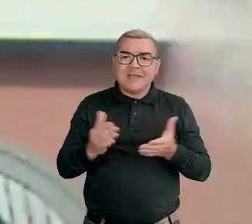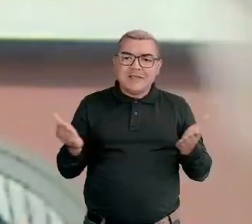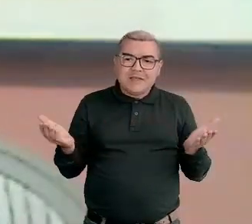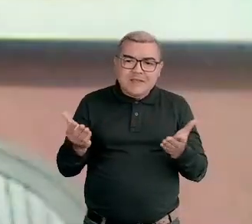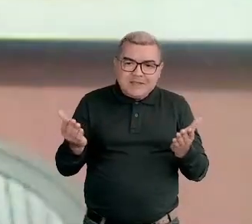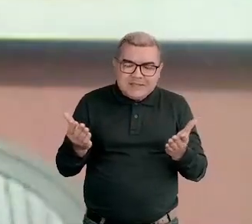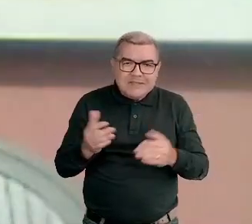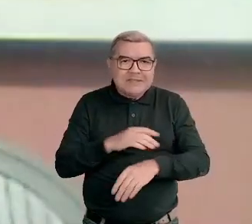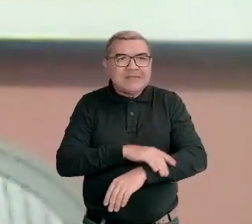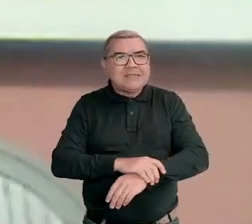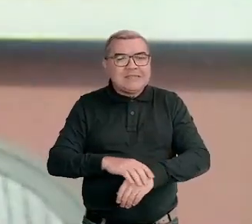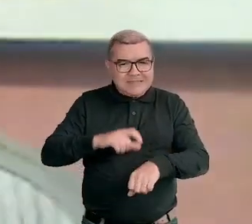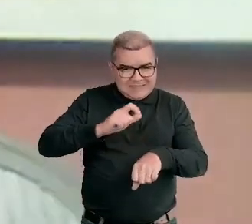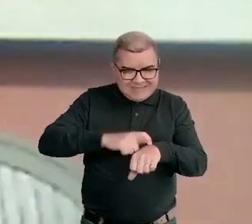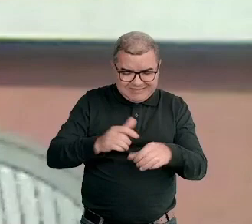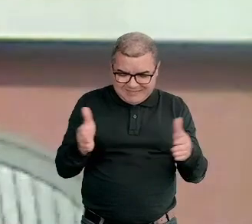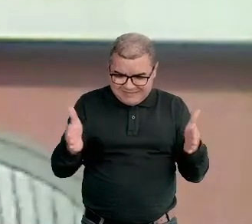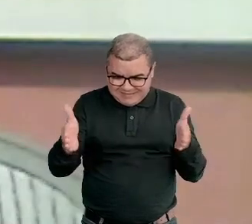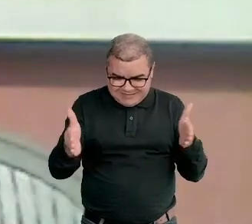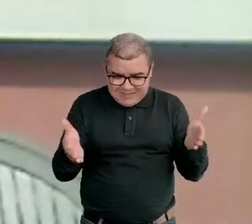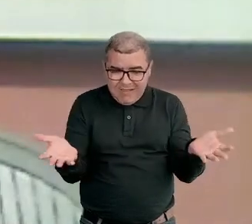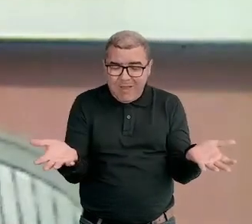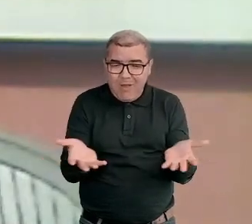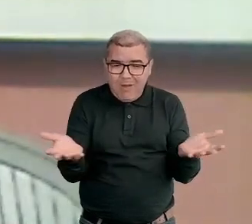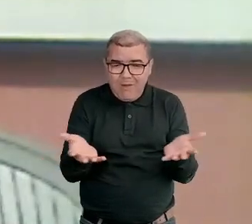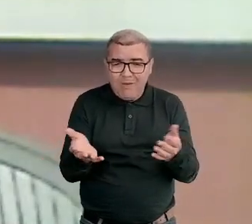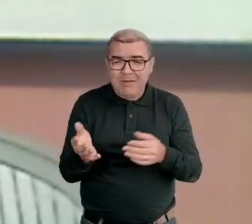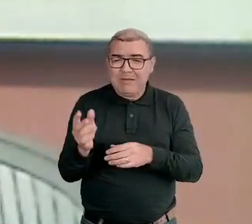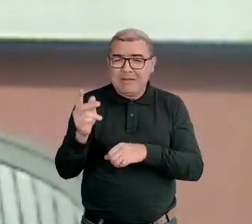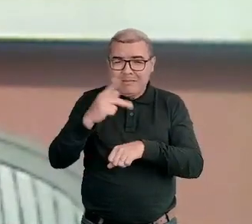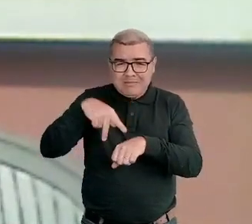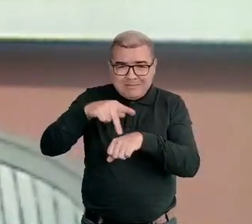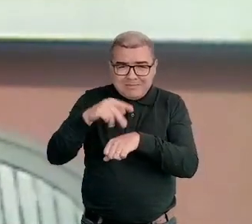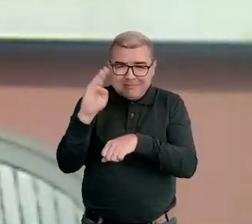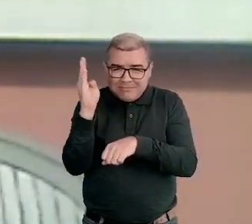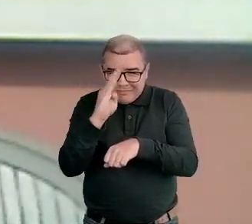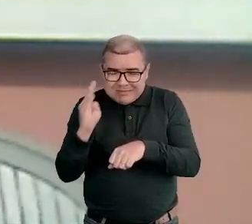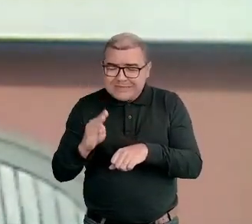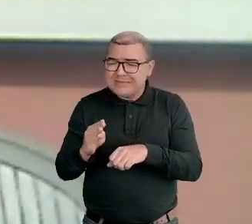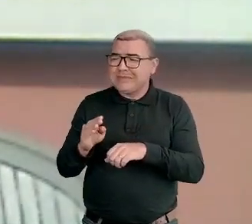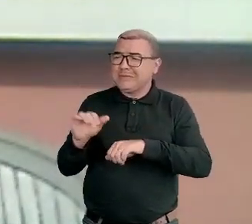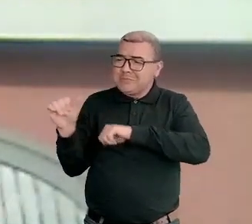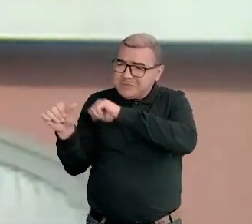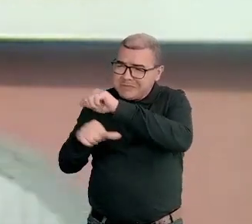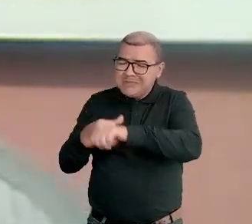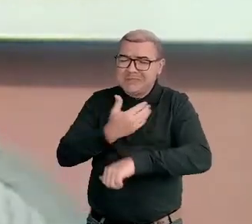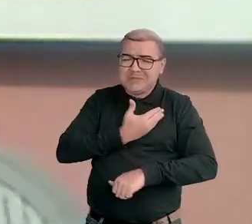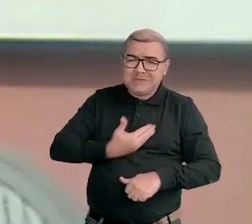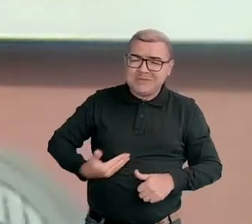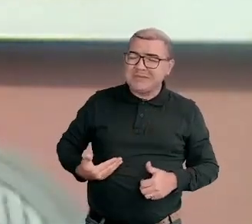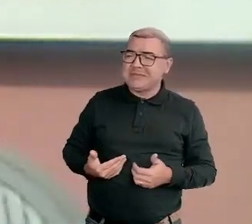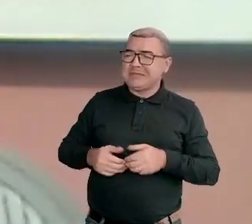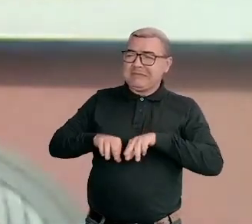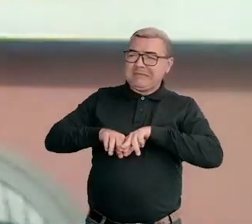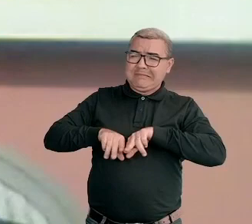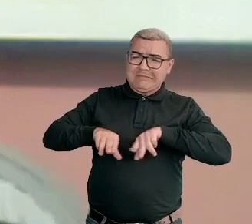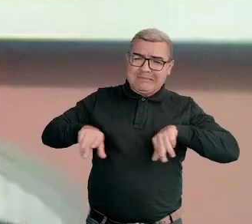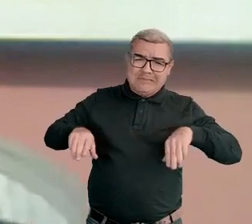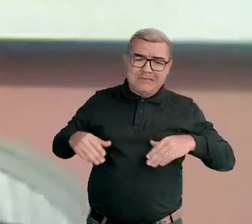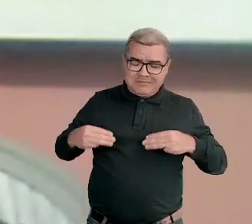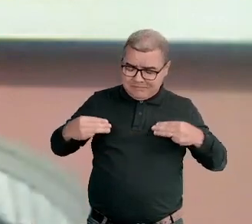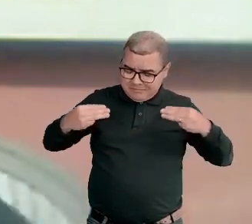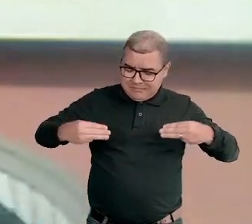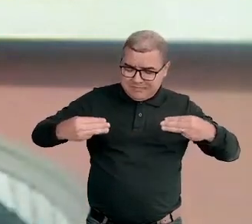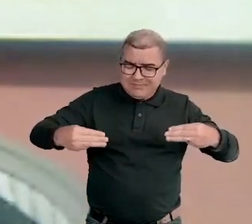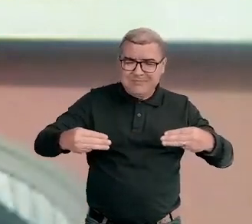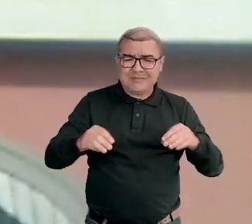corte epistemológico do tempo que nós estamos vivendo no Brasil, de mudança de governo, em que nós esperamos que o